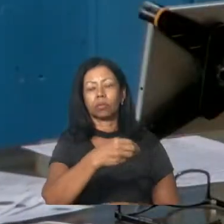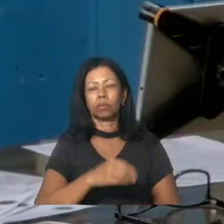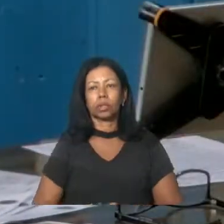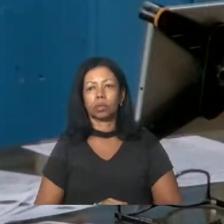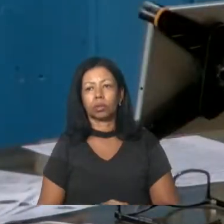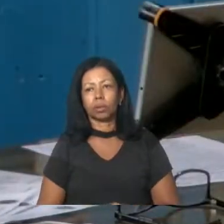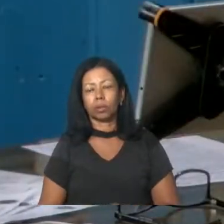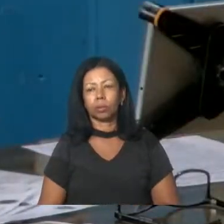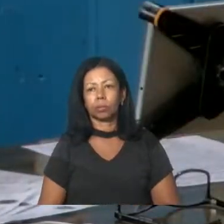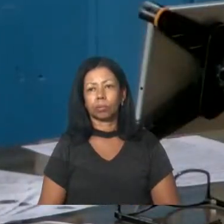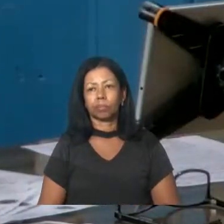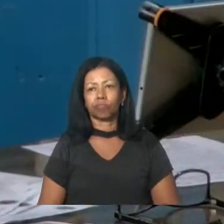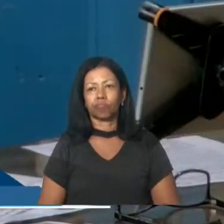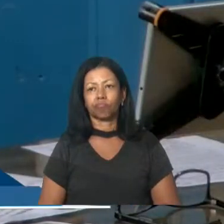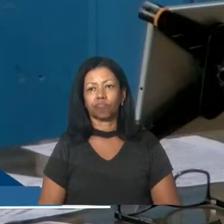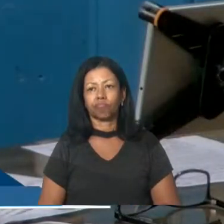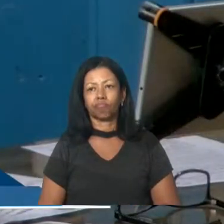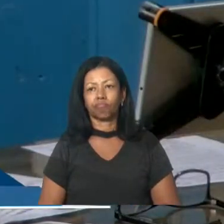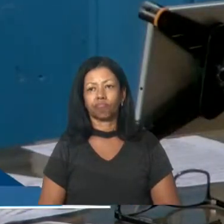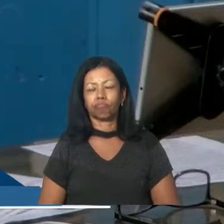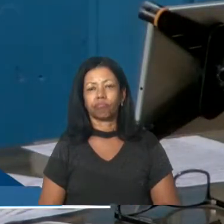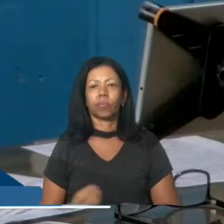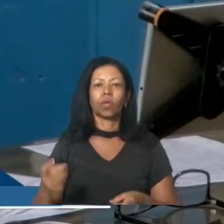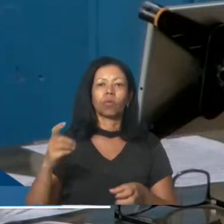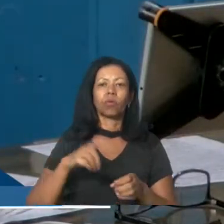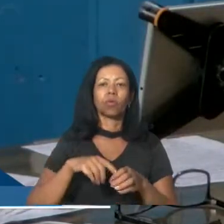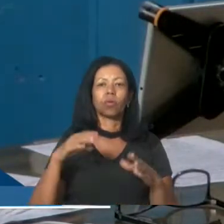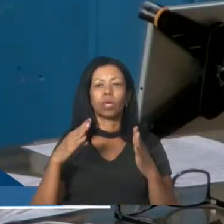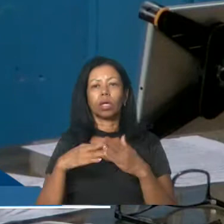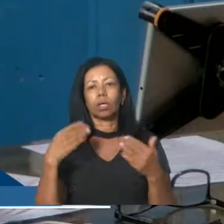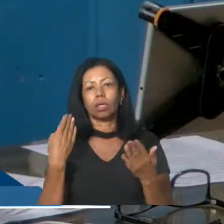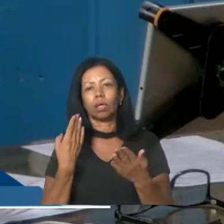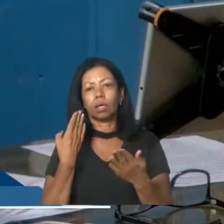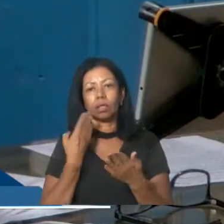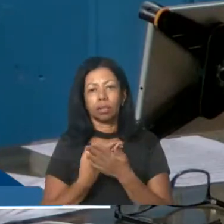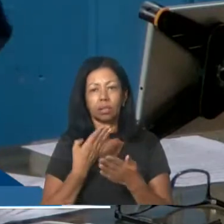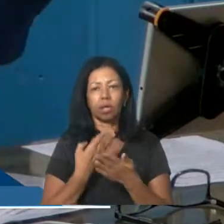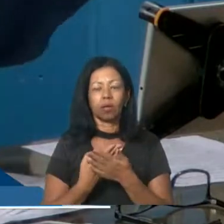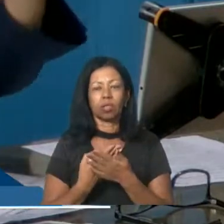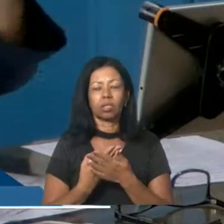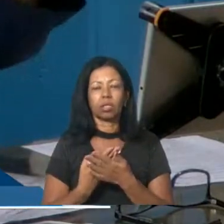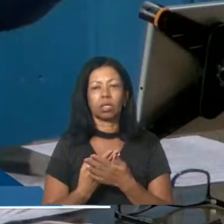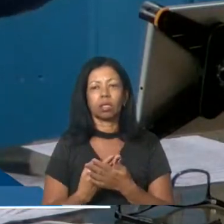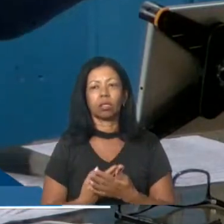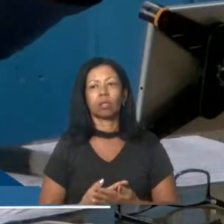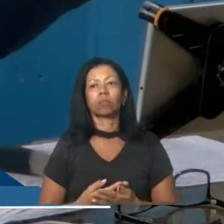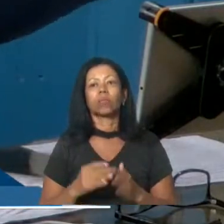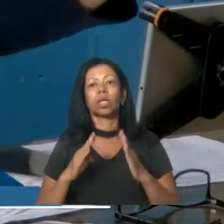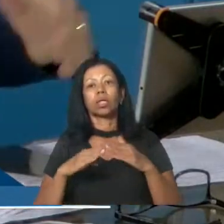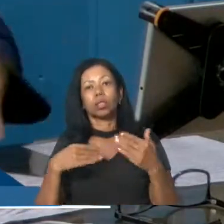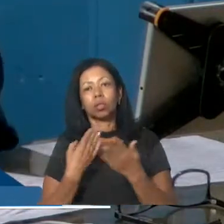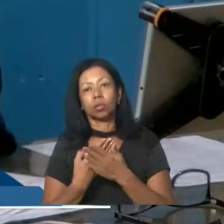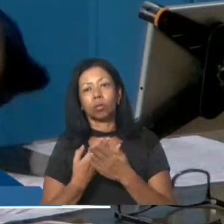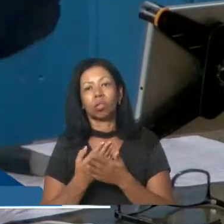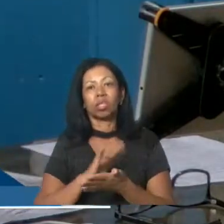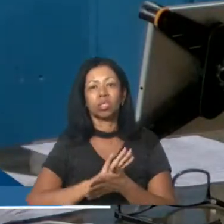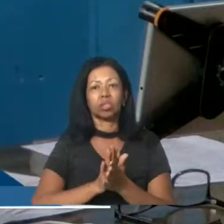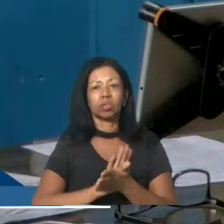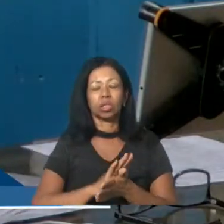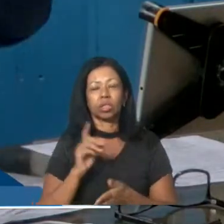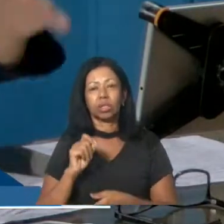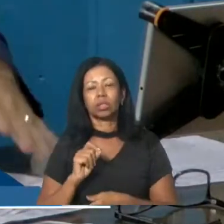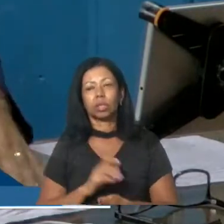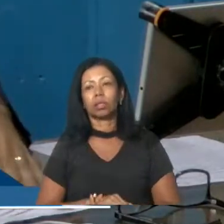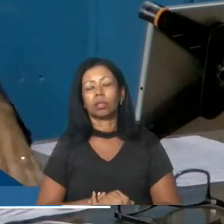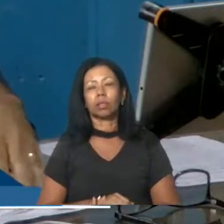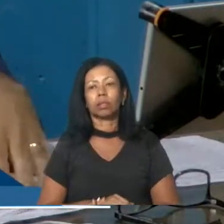É, não chegou. Voltou às aulas, as escolas todas deterioradas ainda, né, no meio de reforma, as crianças estão lá no meio das escadas, Deus